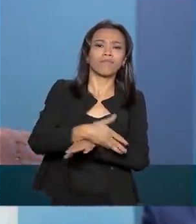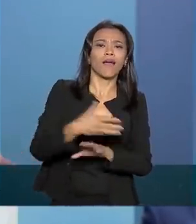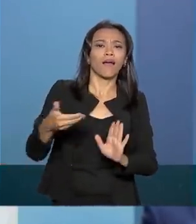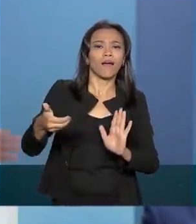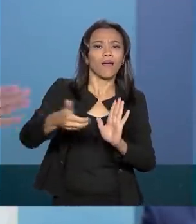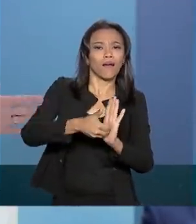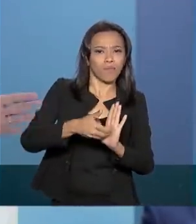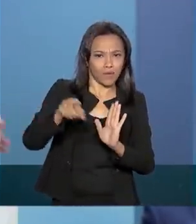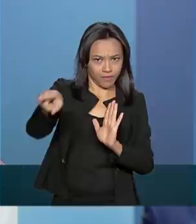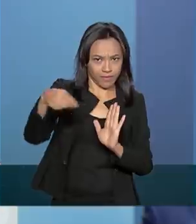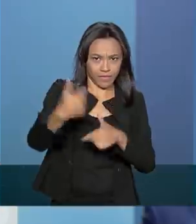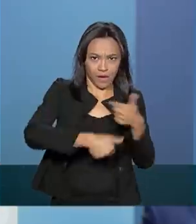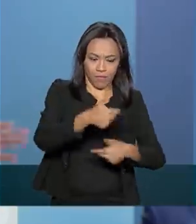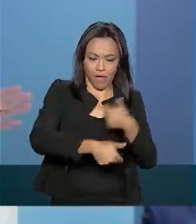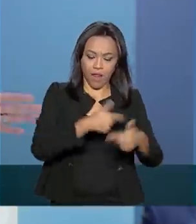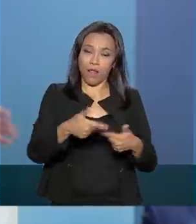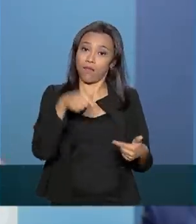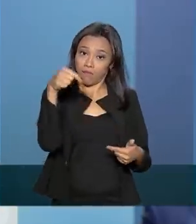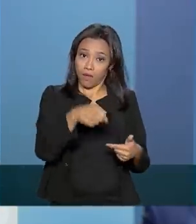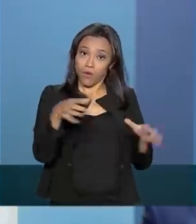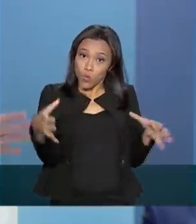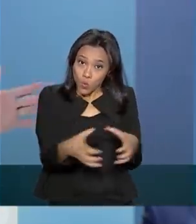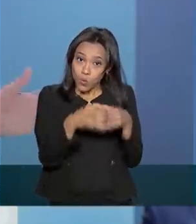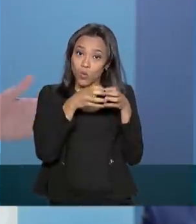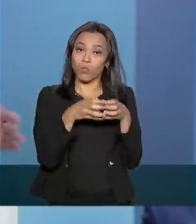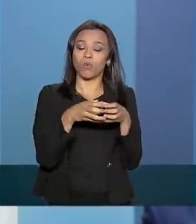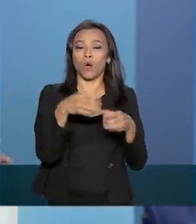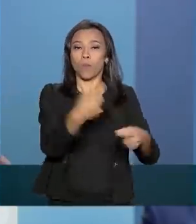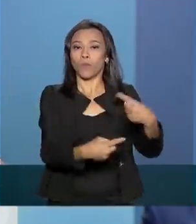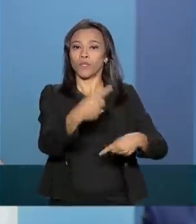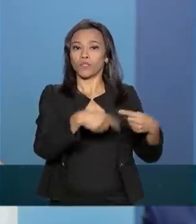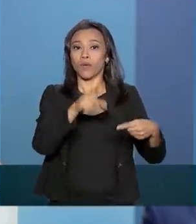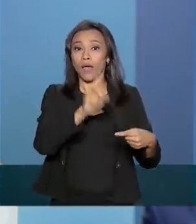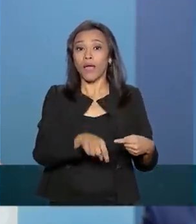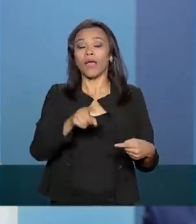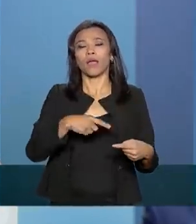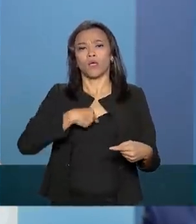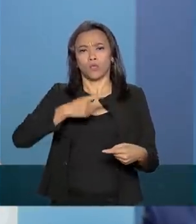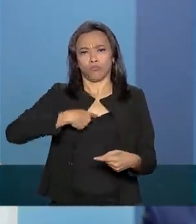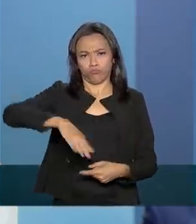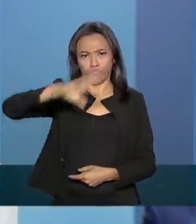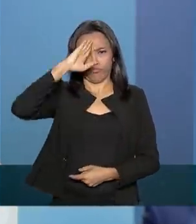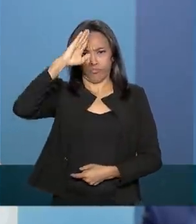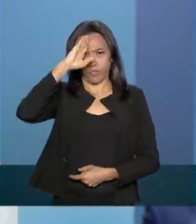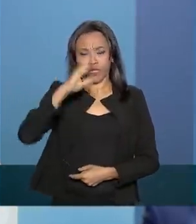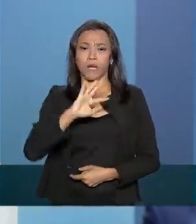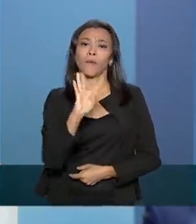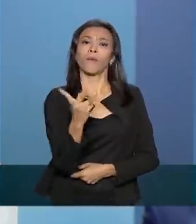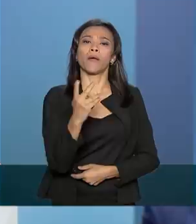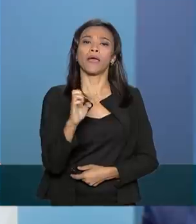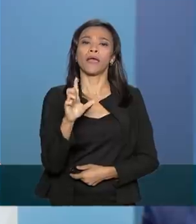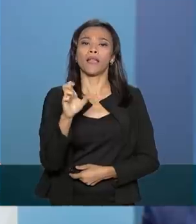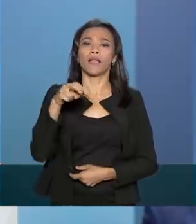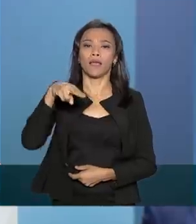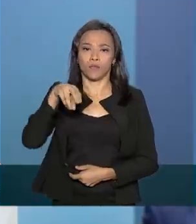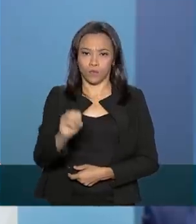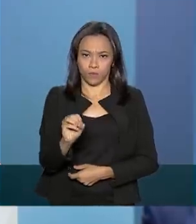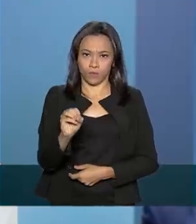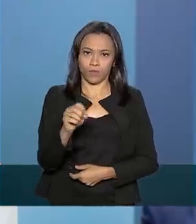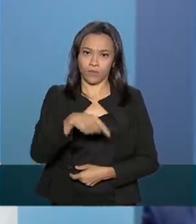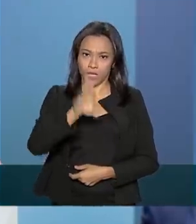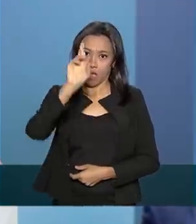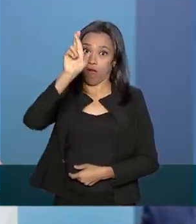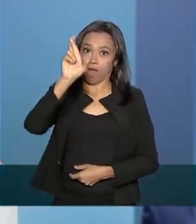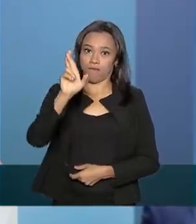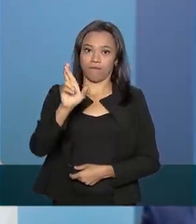E em Brasília, a ala militar, quem está à frente dela é o General Augusto Heleno, uma referência para todos nós.